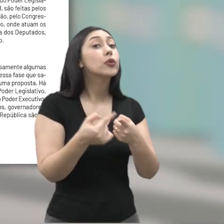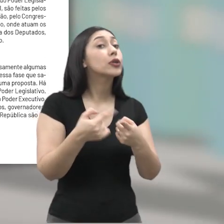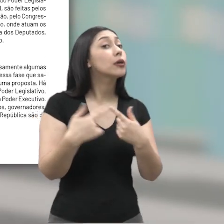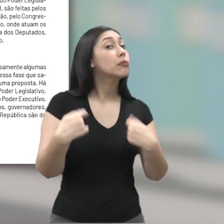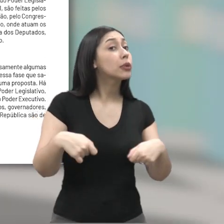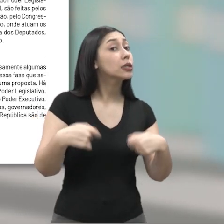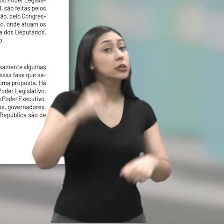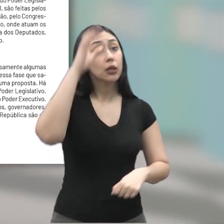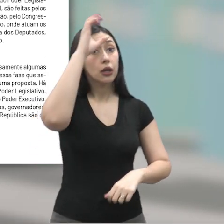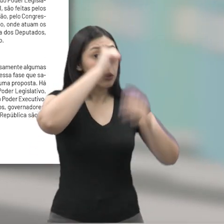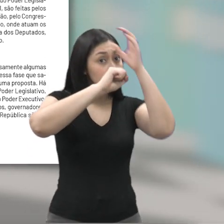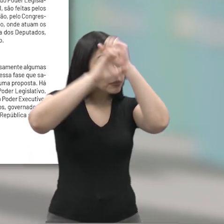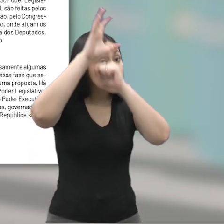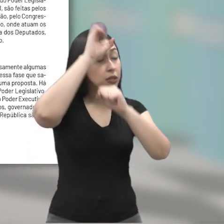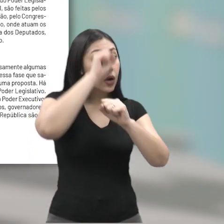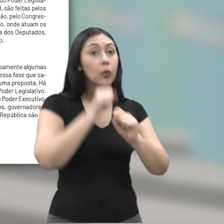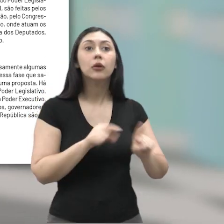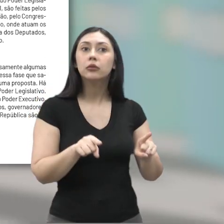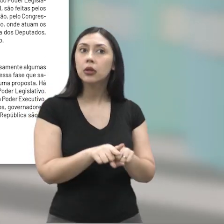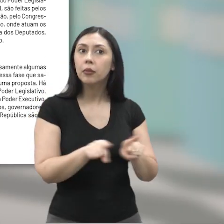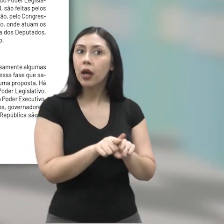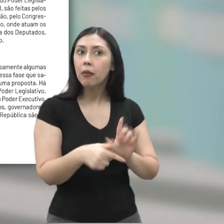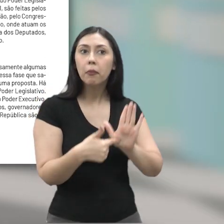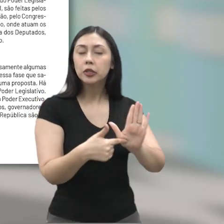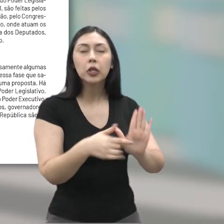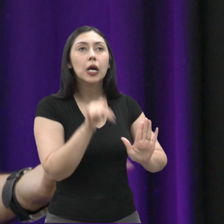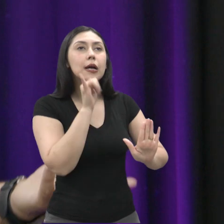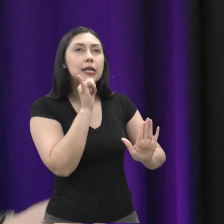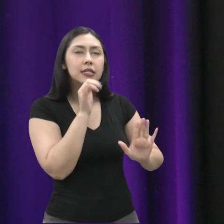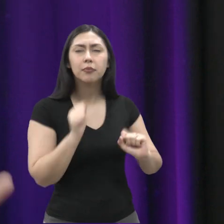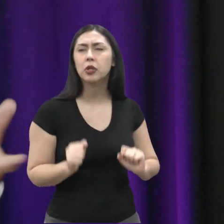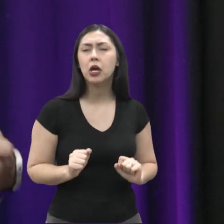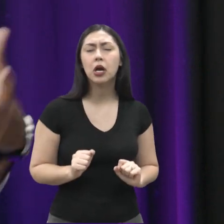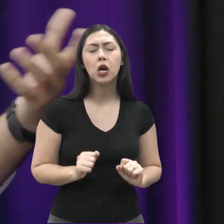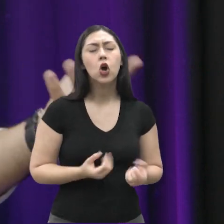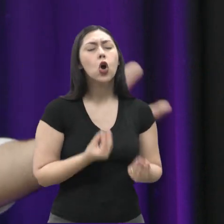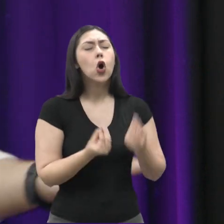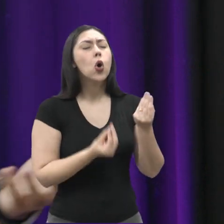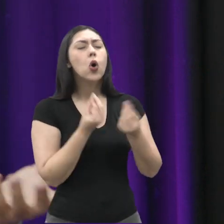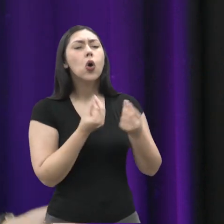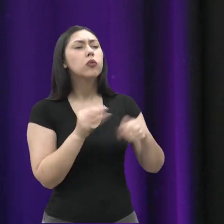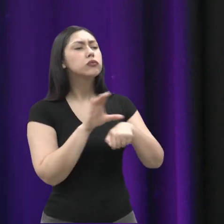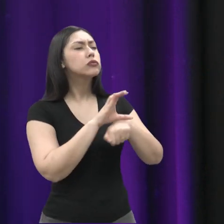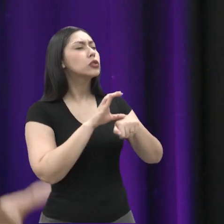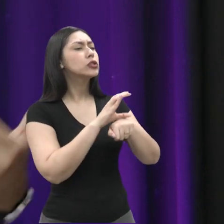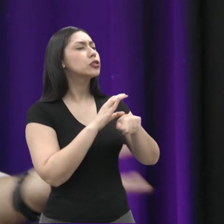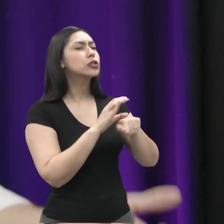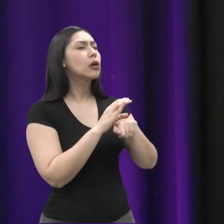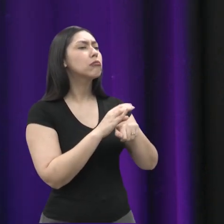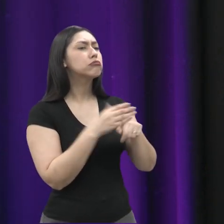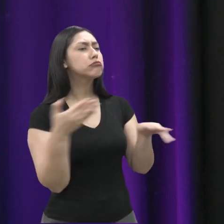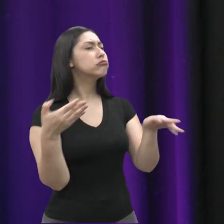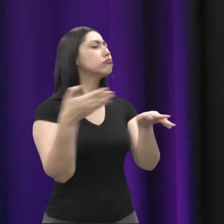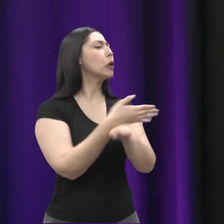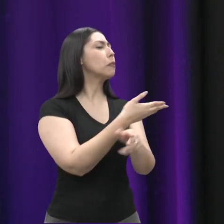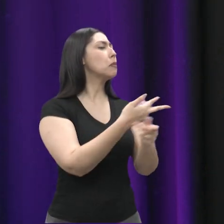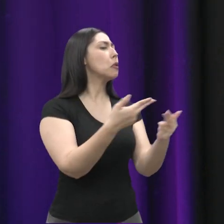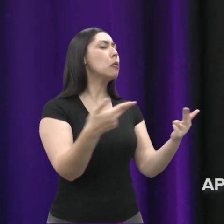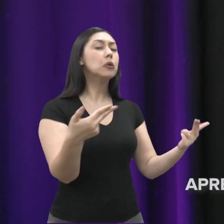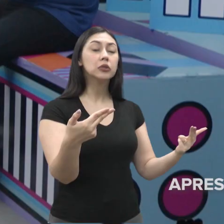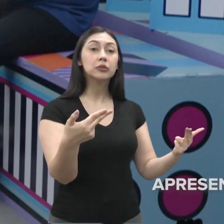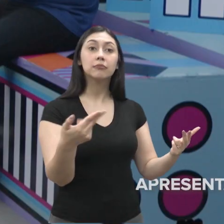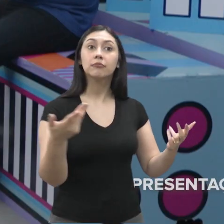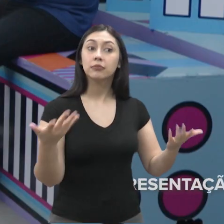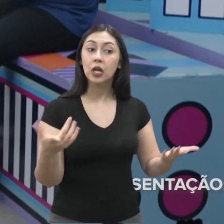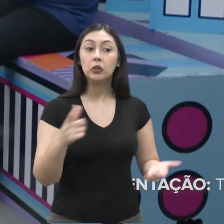gente aprender e, obviamente, mostrando situações práticas às vezes. Poxa, mas como que a Constituição interfere no meu dia a dia? Né?